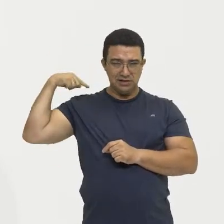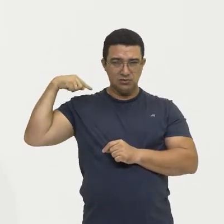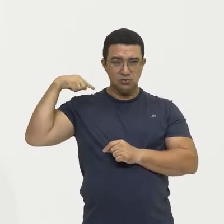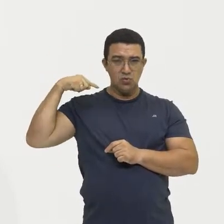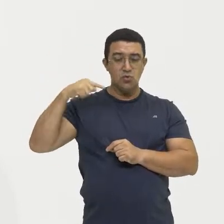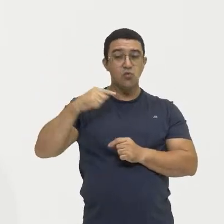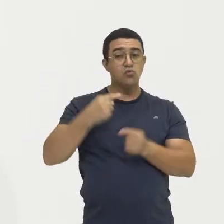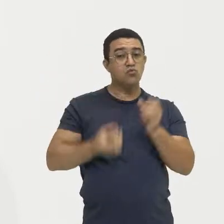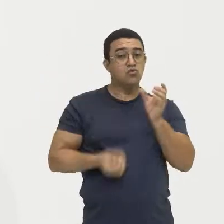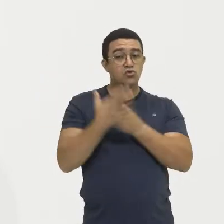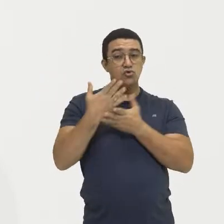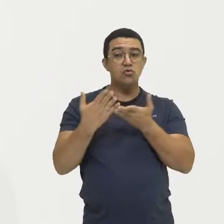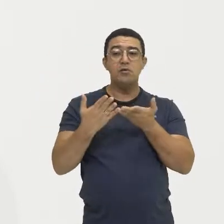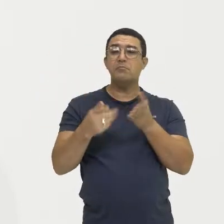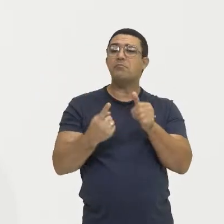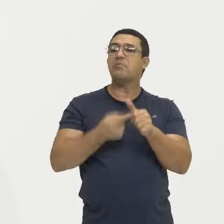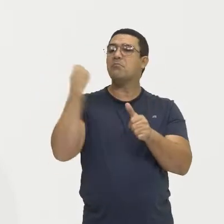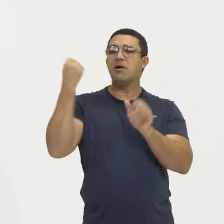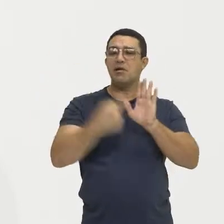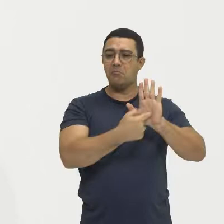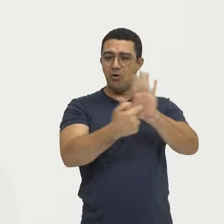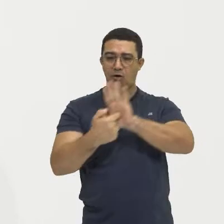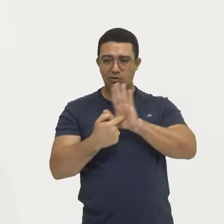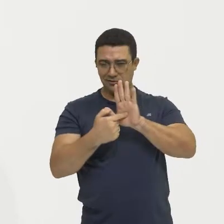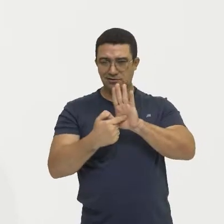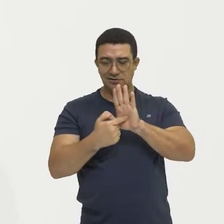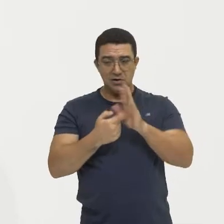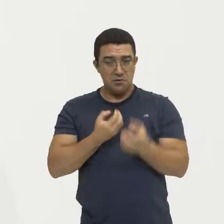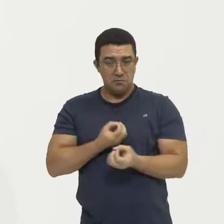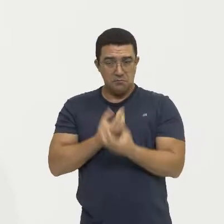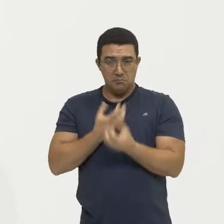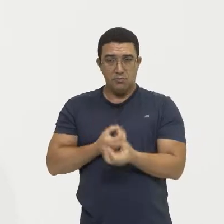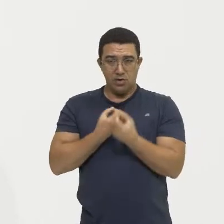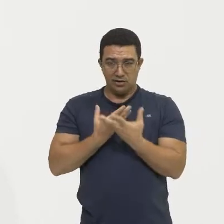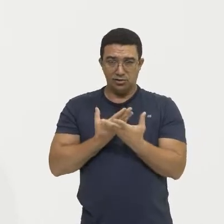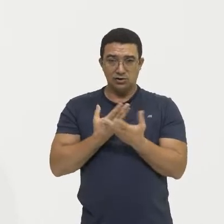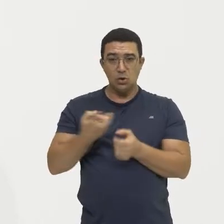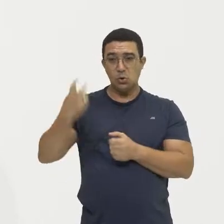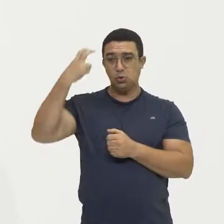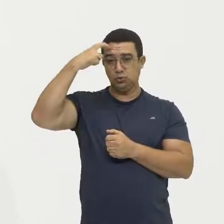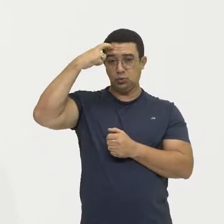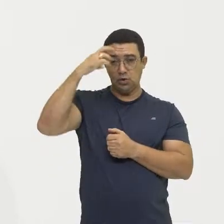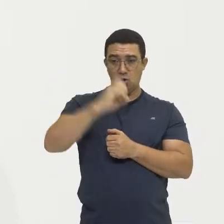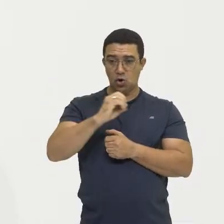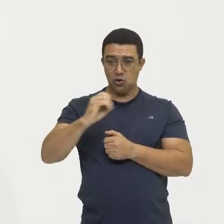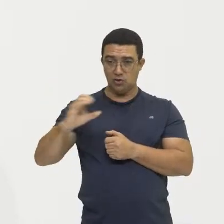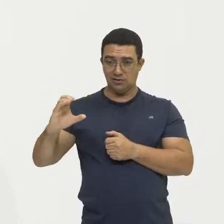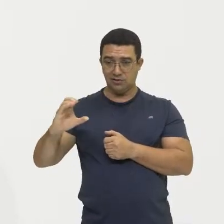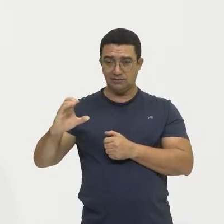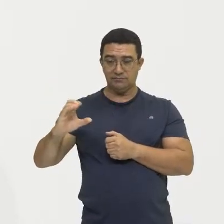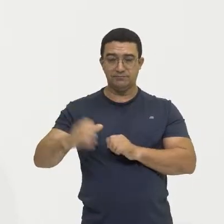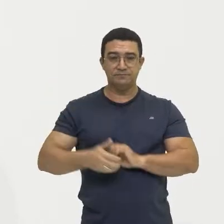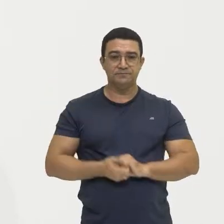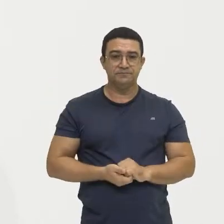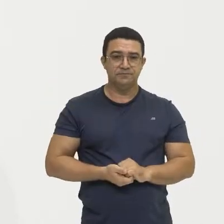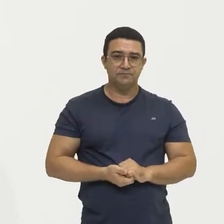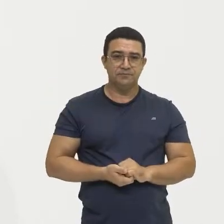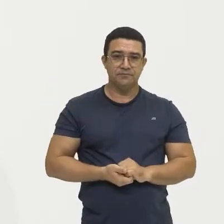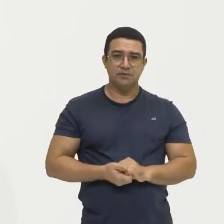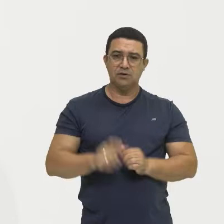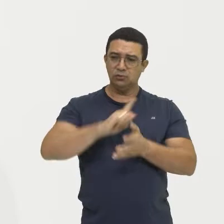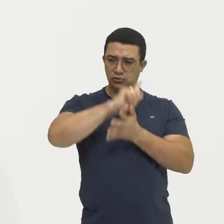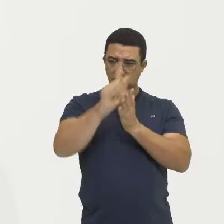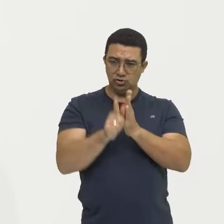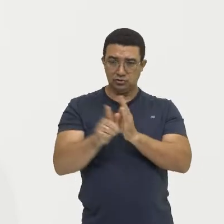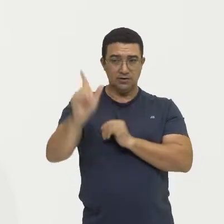as primeiras manifestações poéticas da cultura ocidental. Então, o gênero literário é o